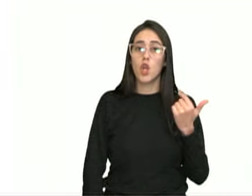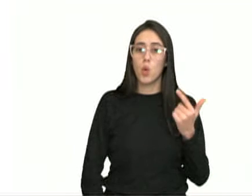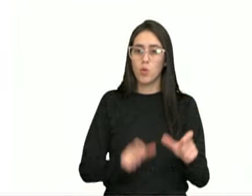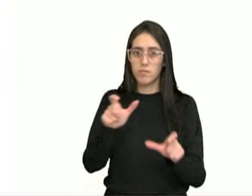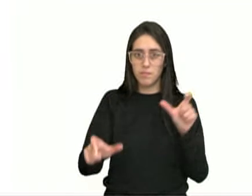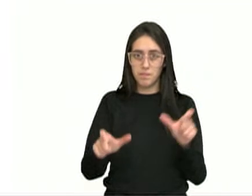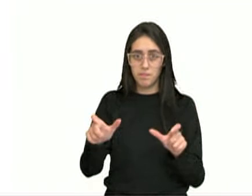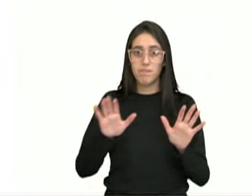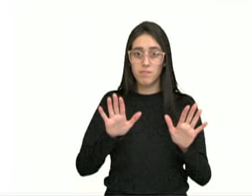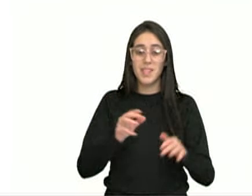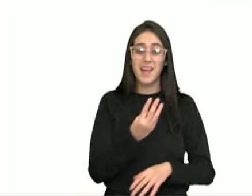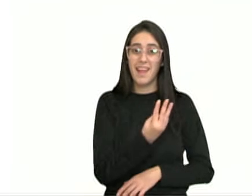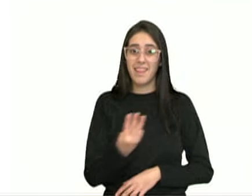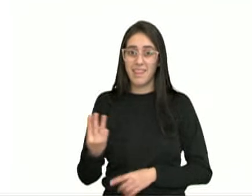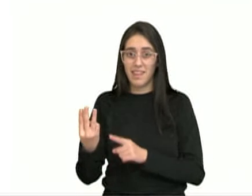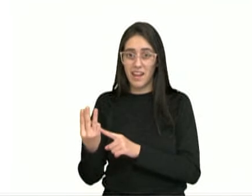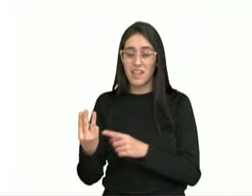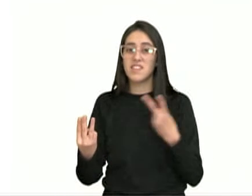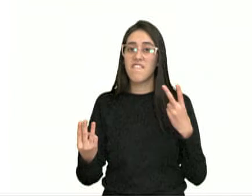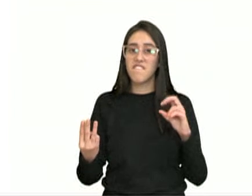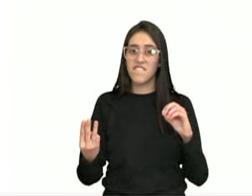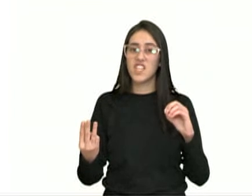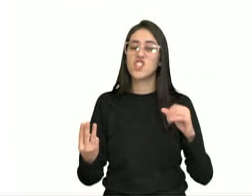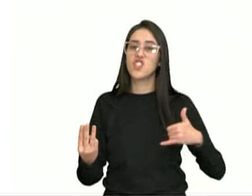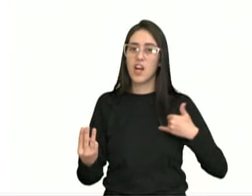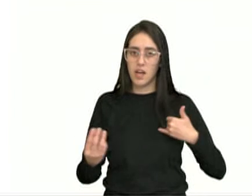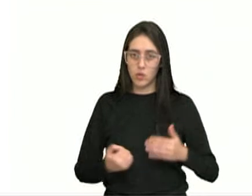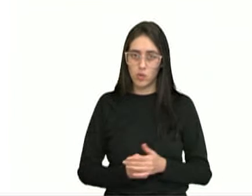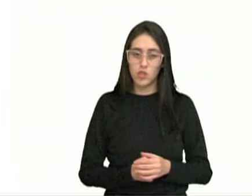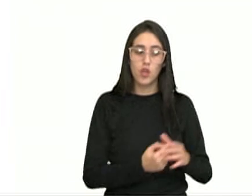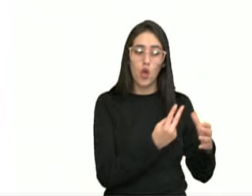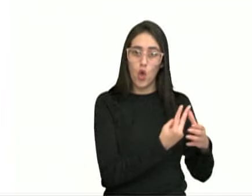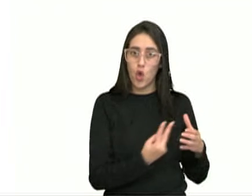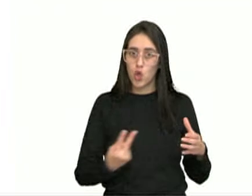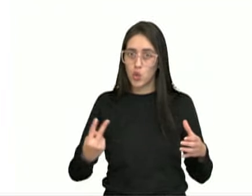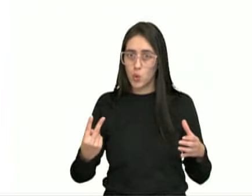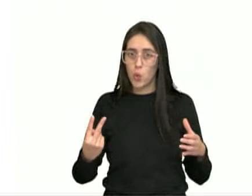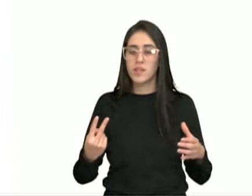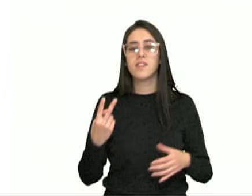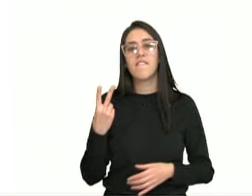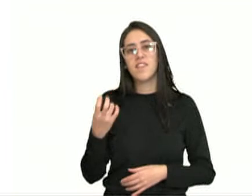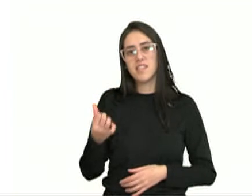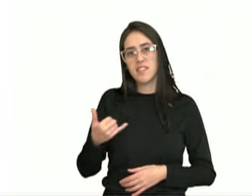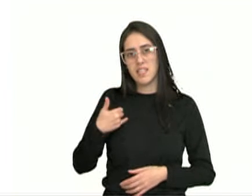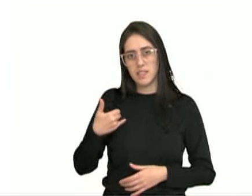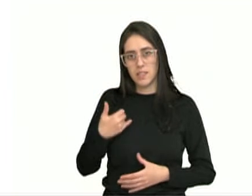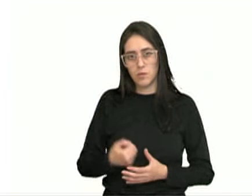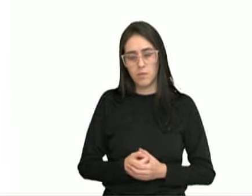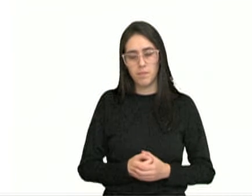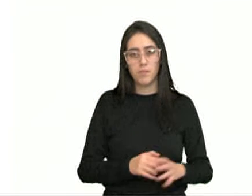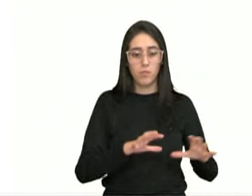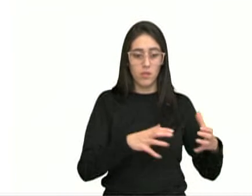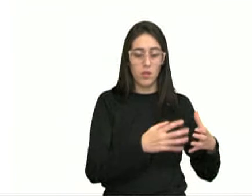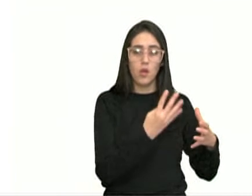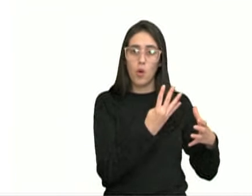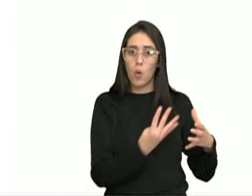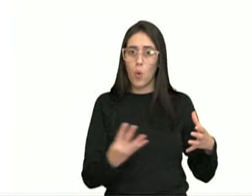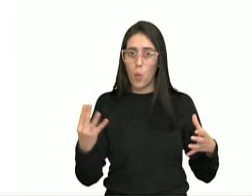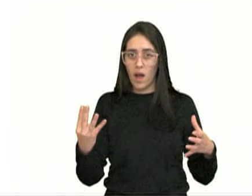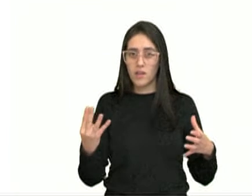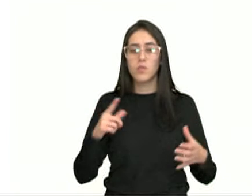desses jogadores têm 20 anos, 2 jogadores têm 26 anos, 4 jogadores